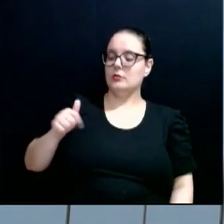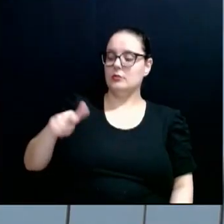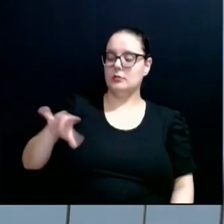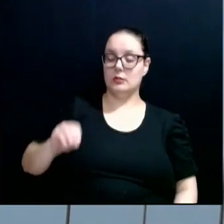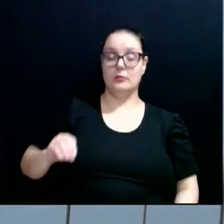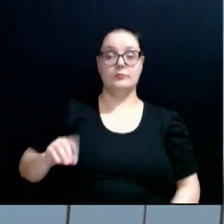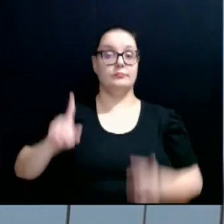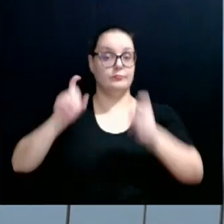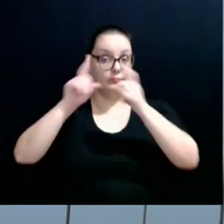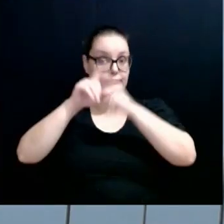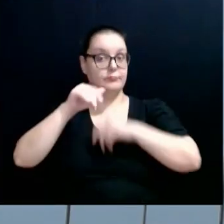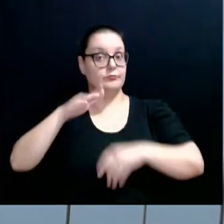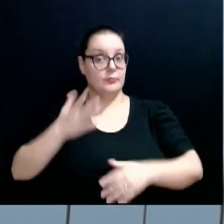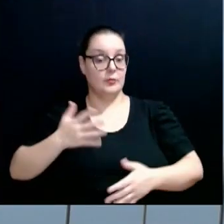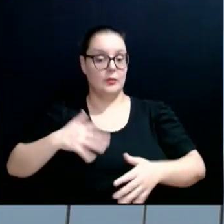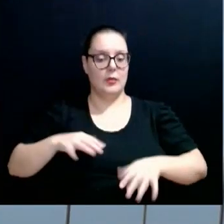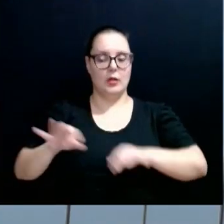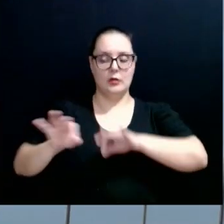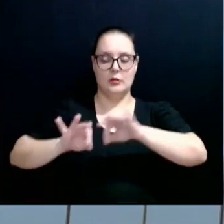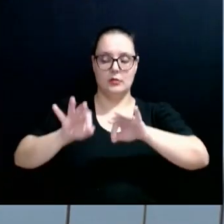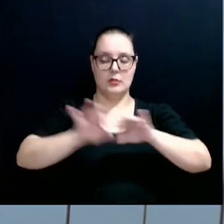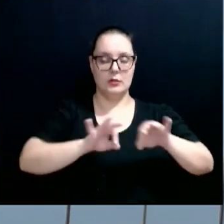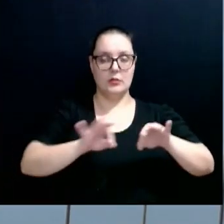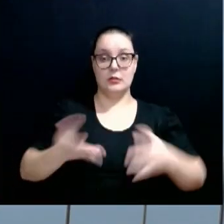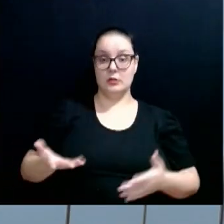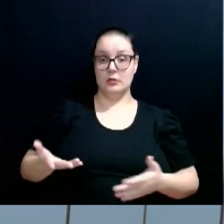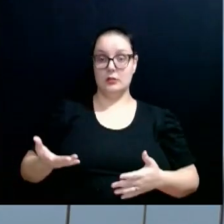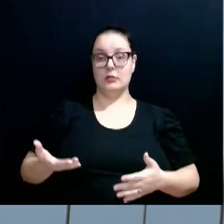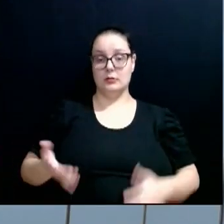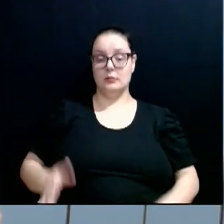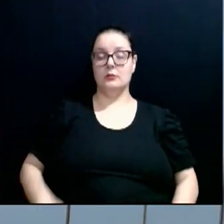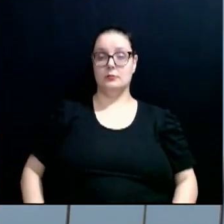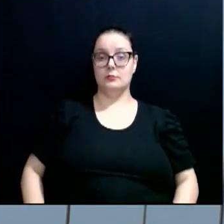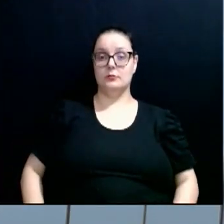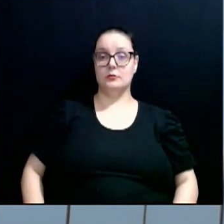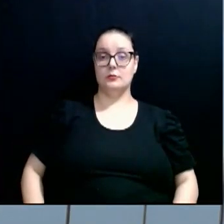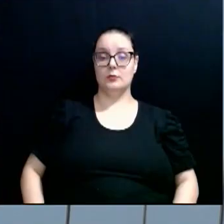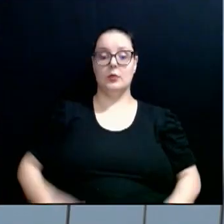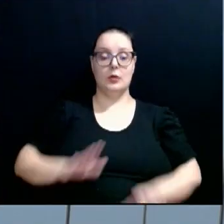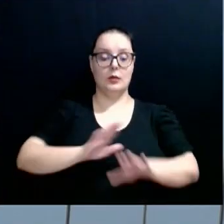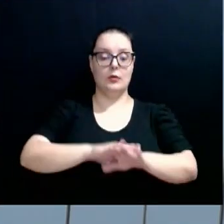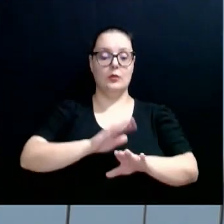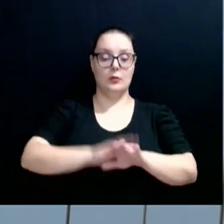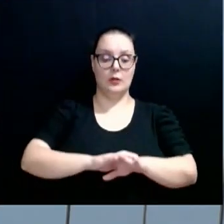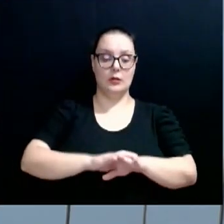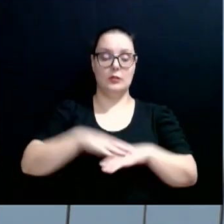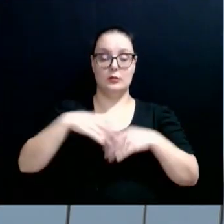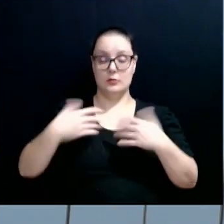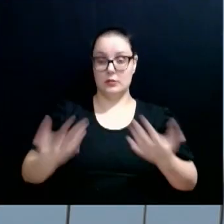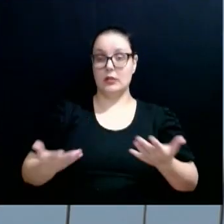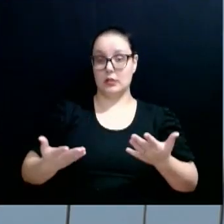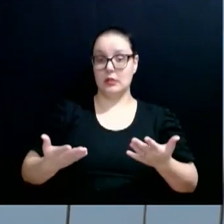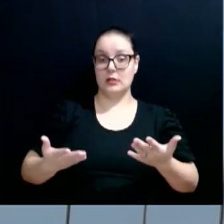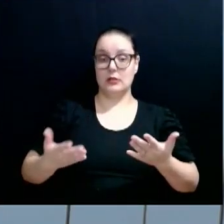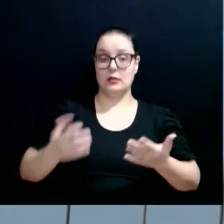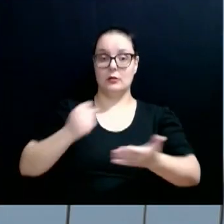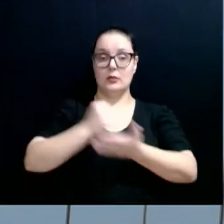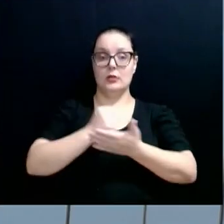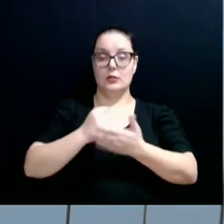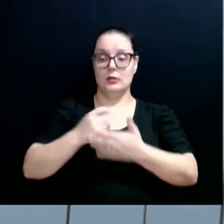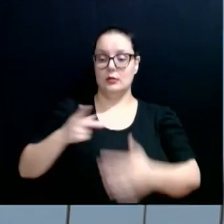mexer nesse mecanismo durante o exercício daquele contrato. Então, o PAI Serviços